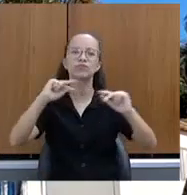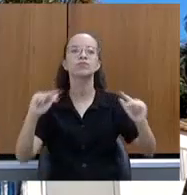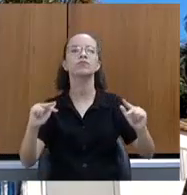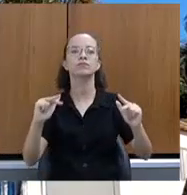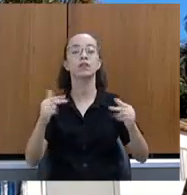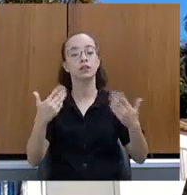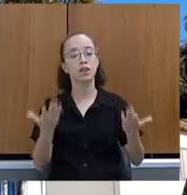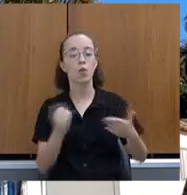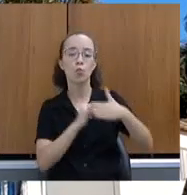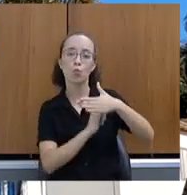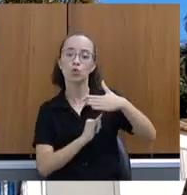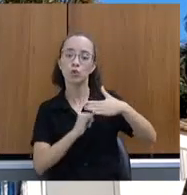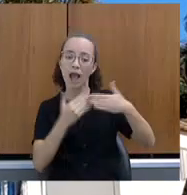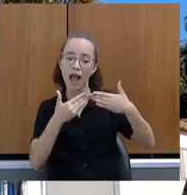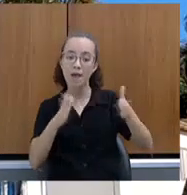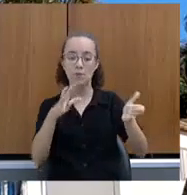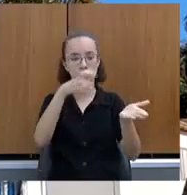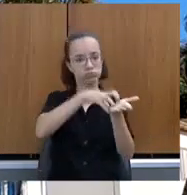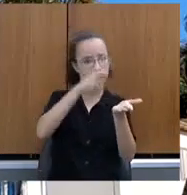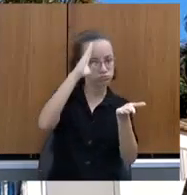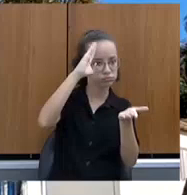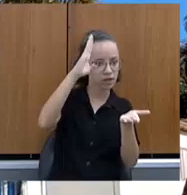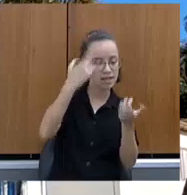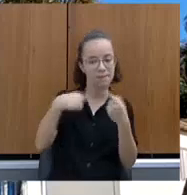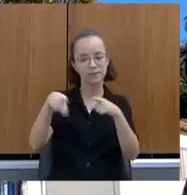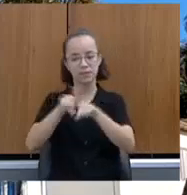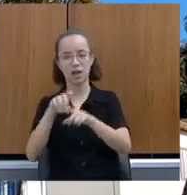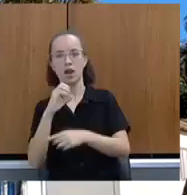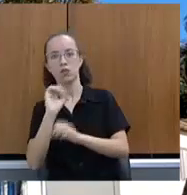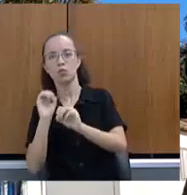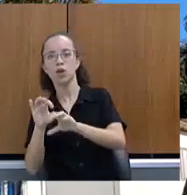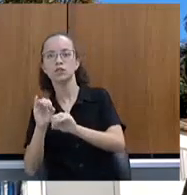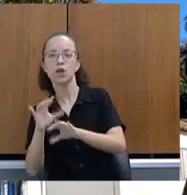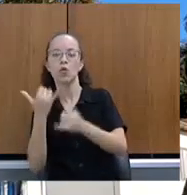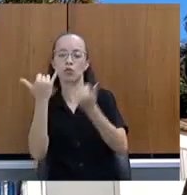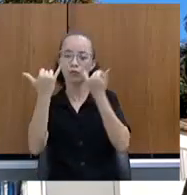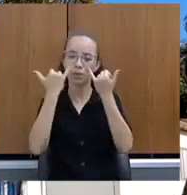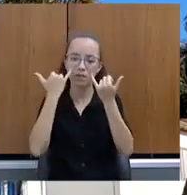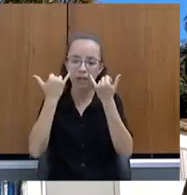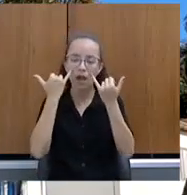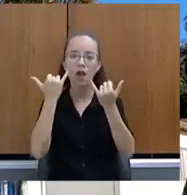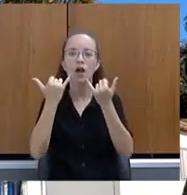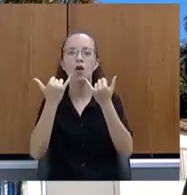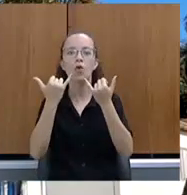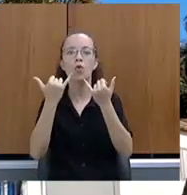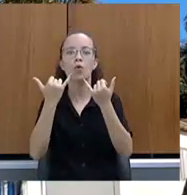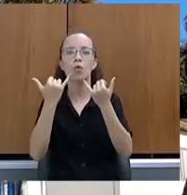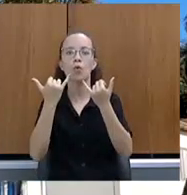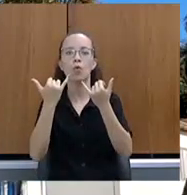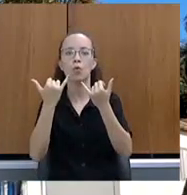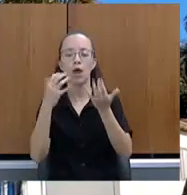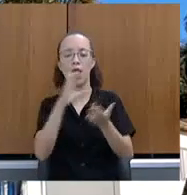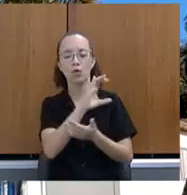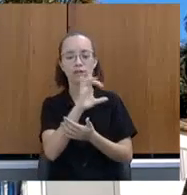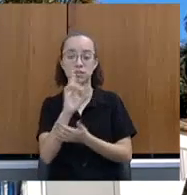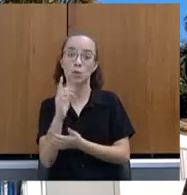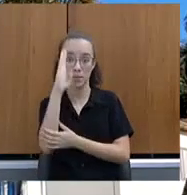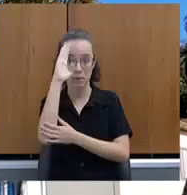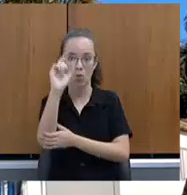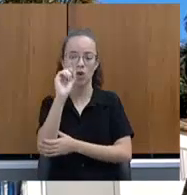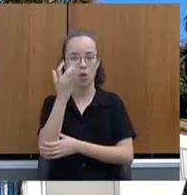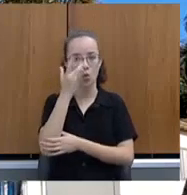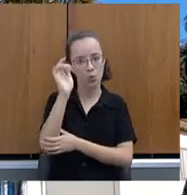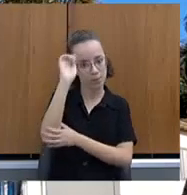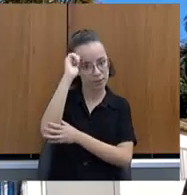abre uma sede e em parceria com educação oferece informação a partir da Coordenação central de Ouro Preto para os